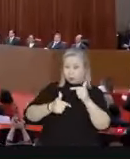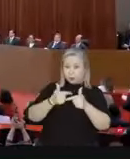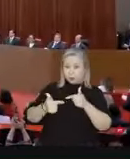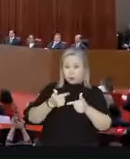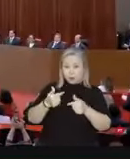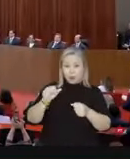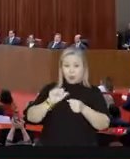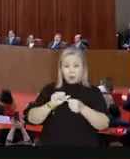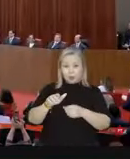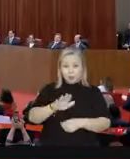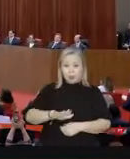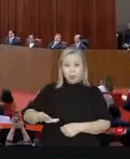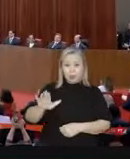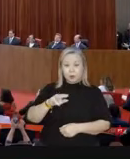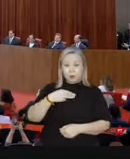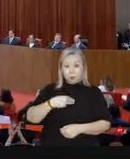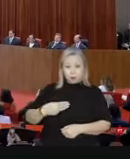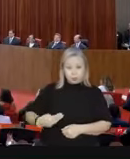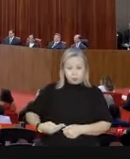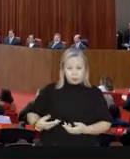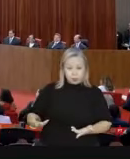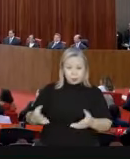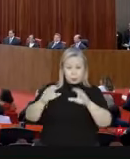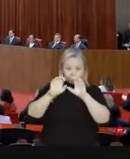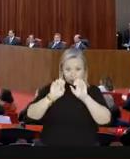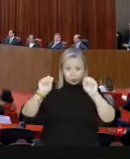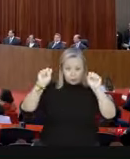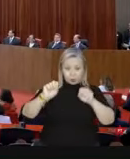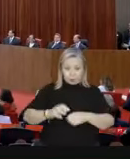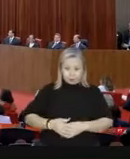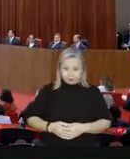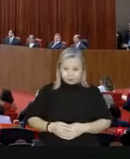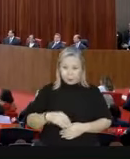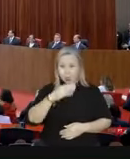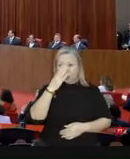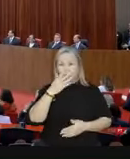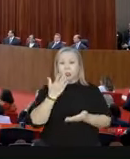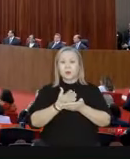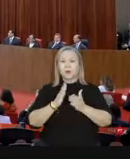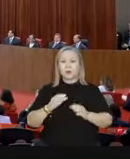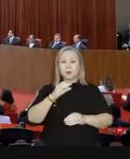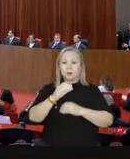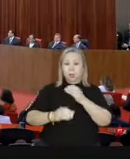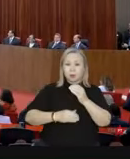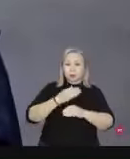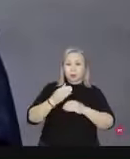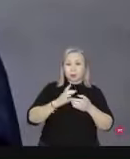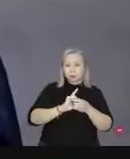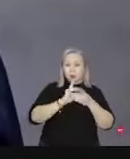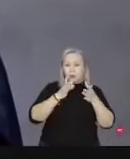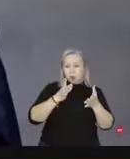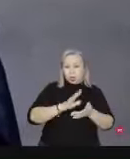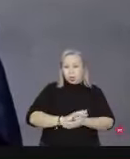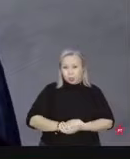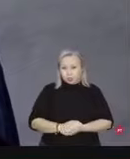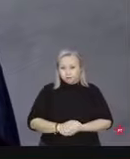Corte. O Brasil encerra mais um ciclo democrático e completa